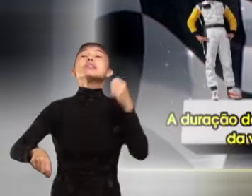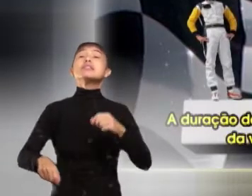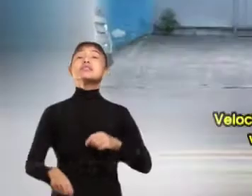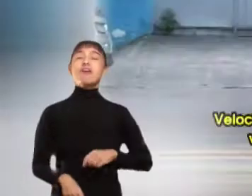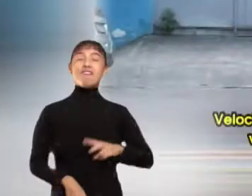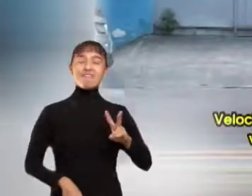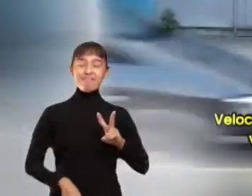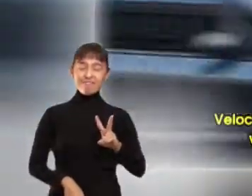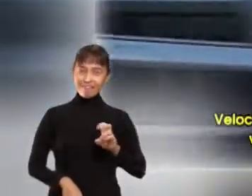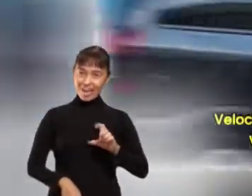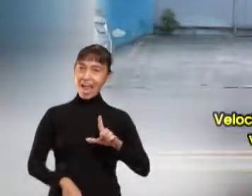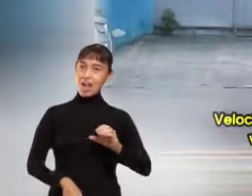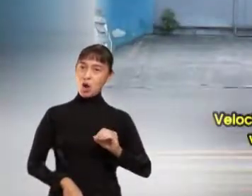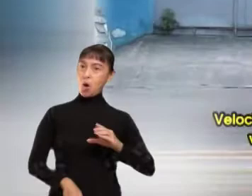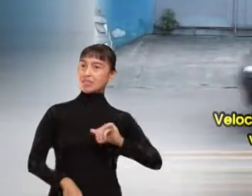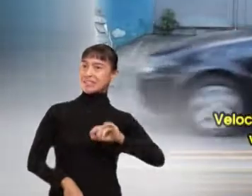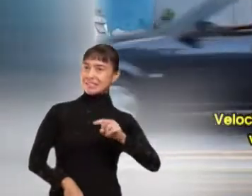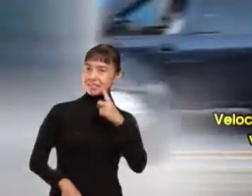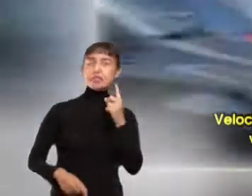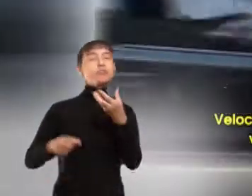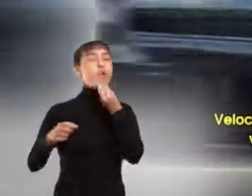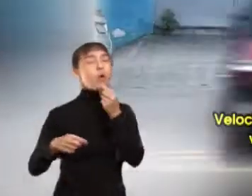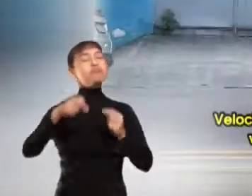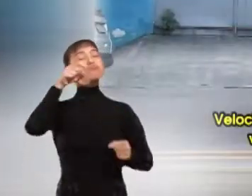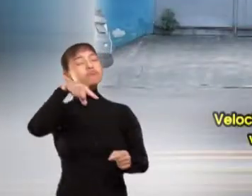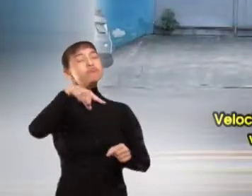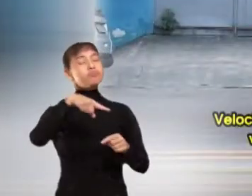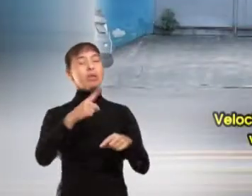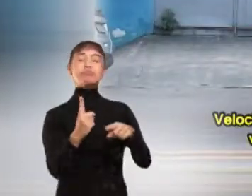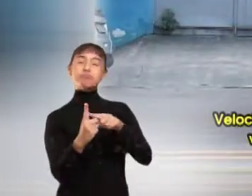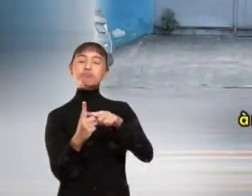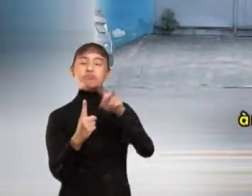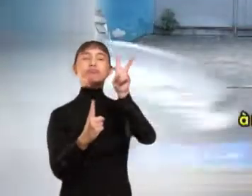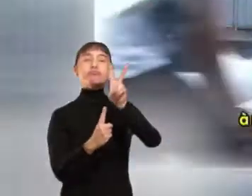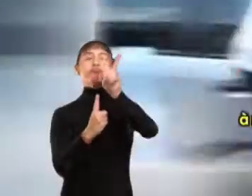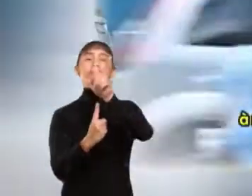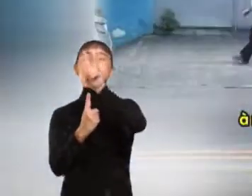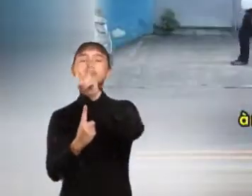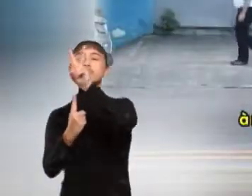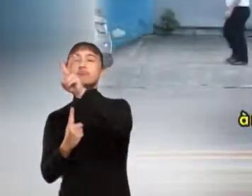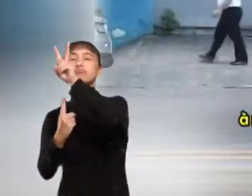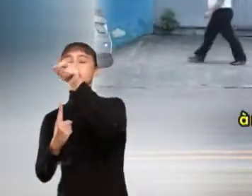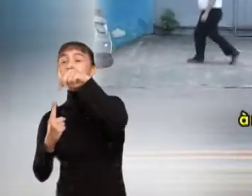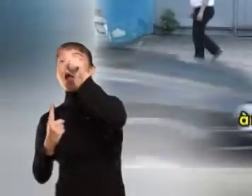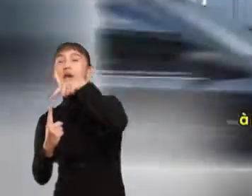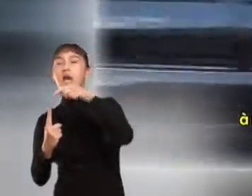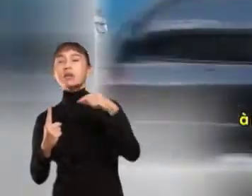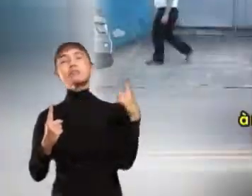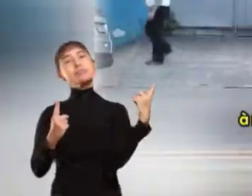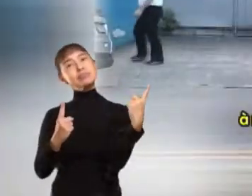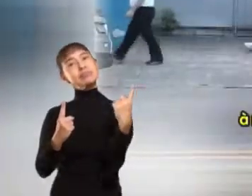corpo. Velocidade é uma grandeza vetorial associada à rapidez ou